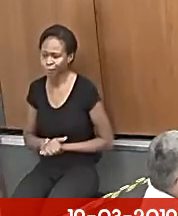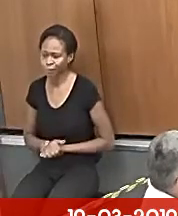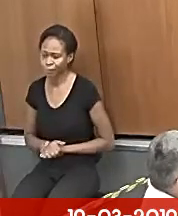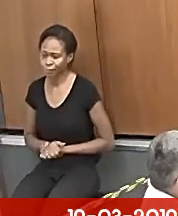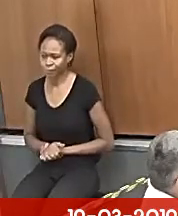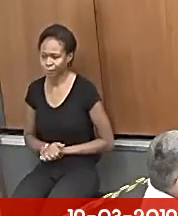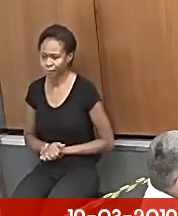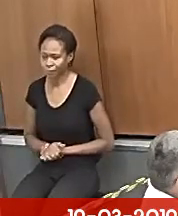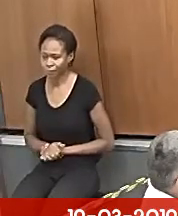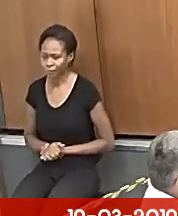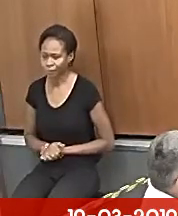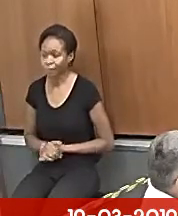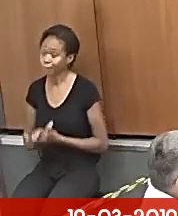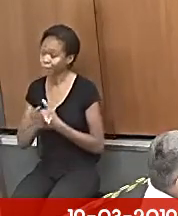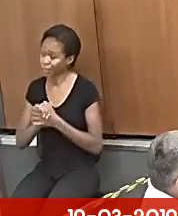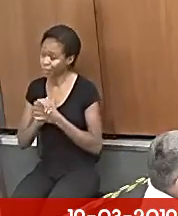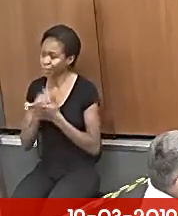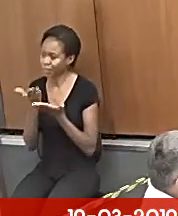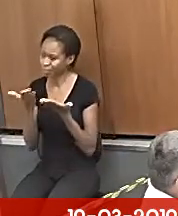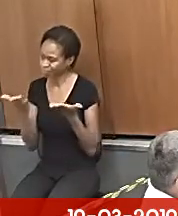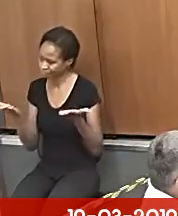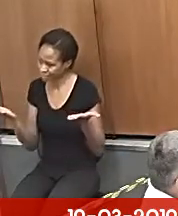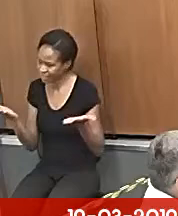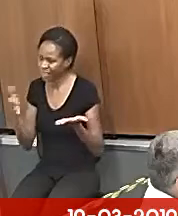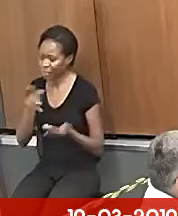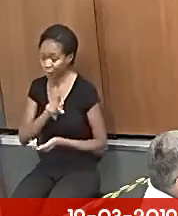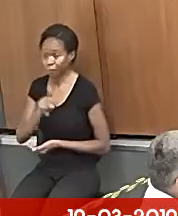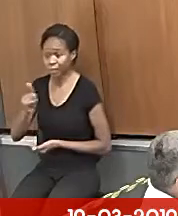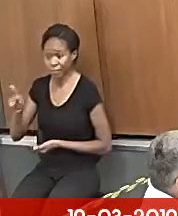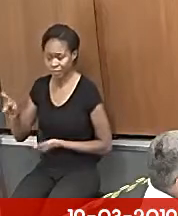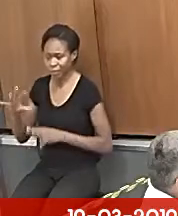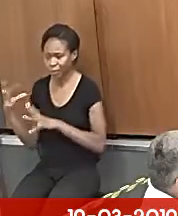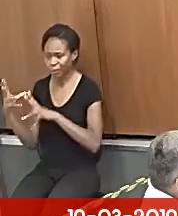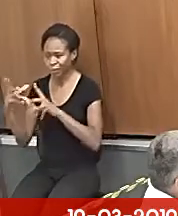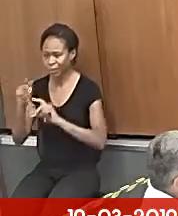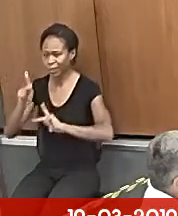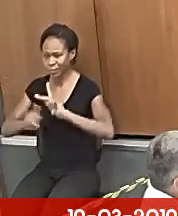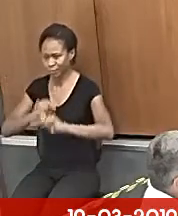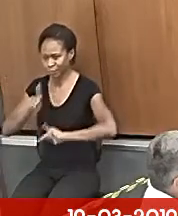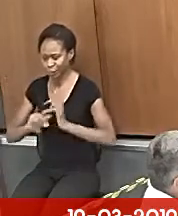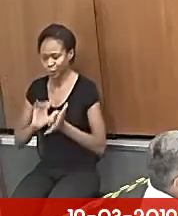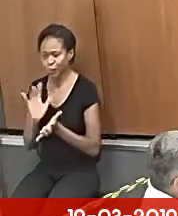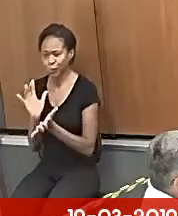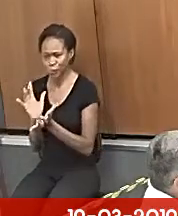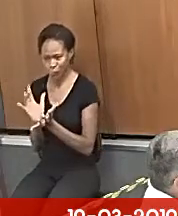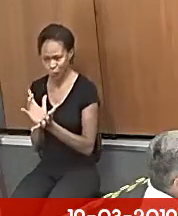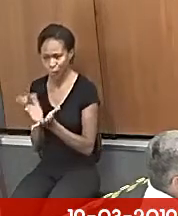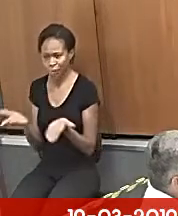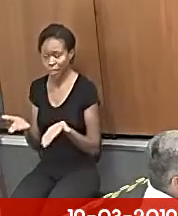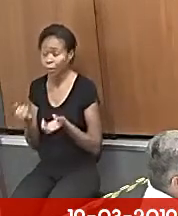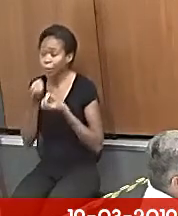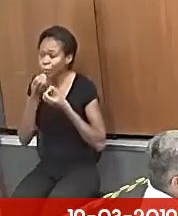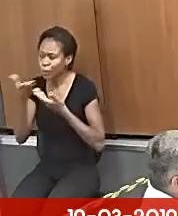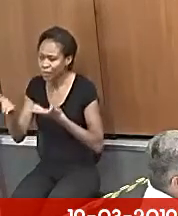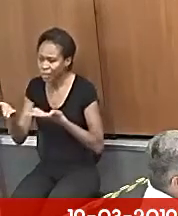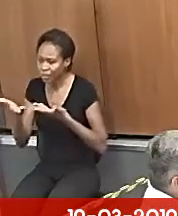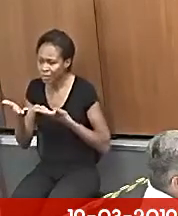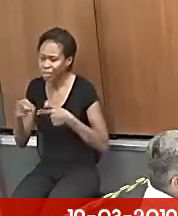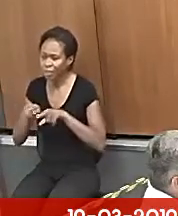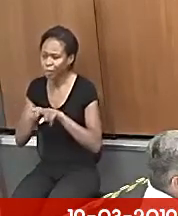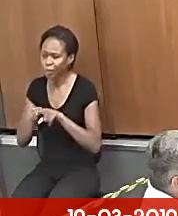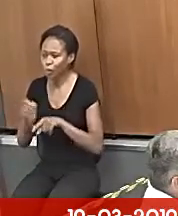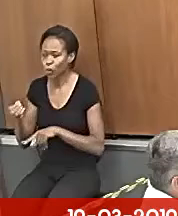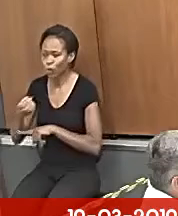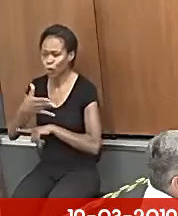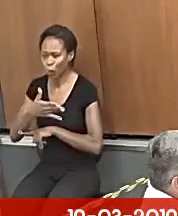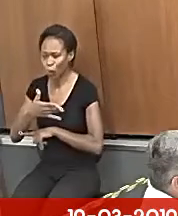gente eu queria saudar o nosso presidente como os demais membros da nossa comissão dá boas vindas também para o novo